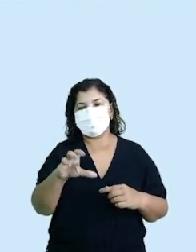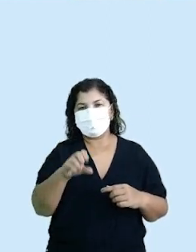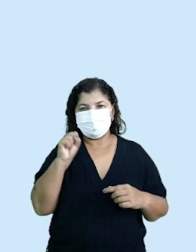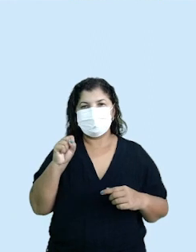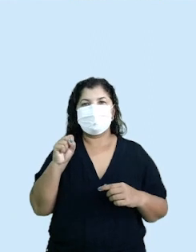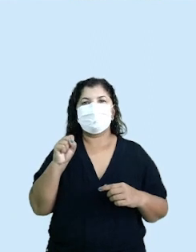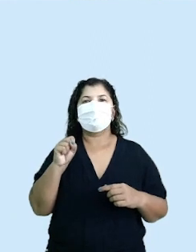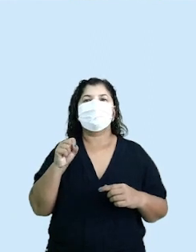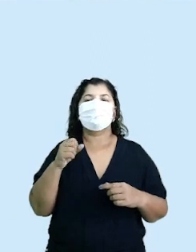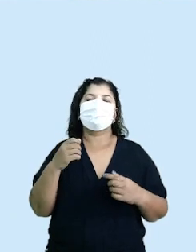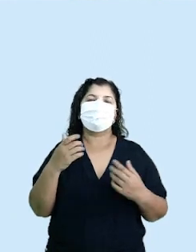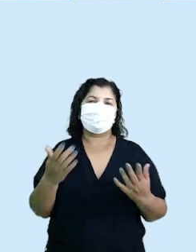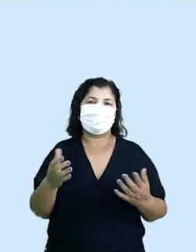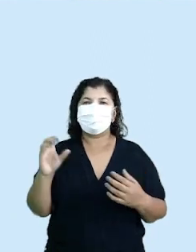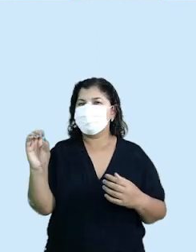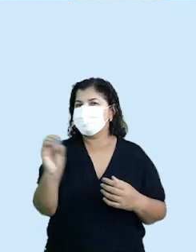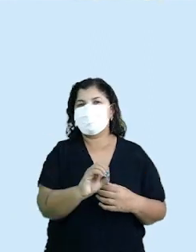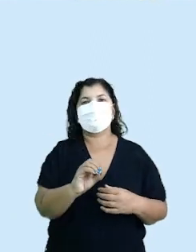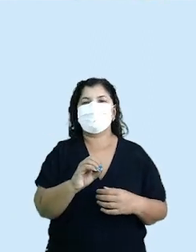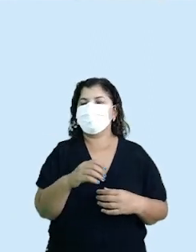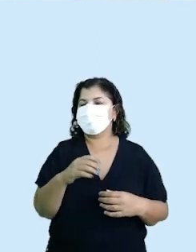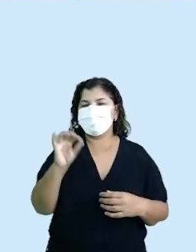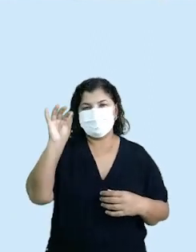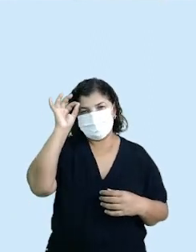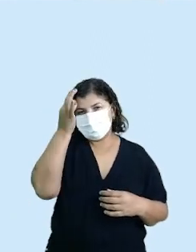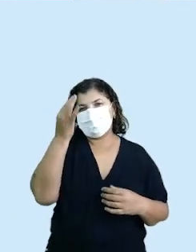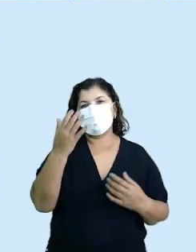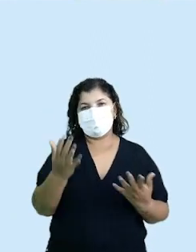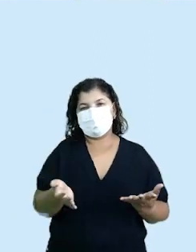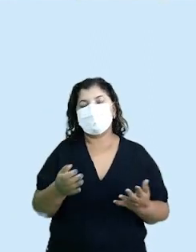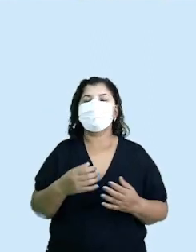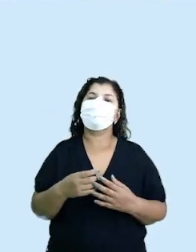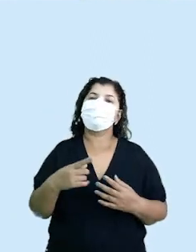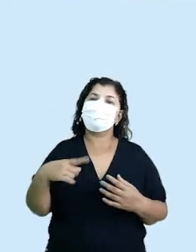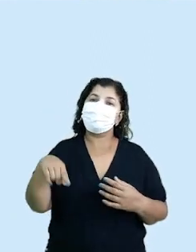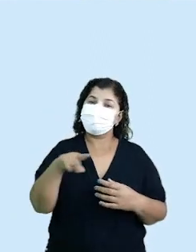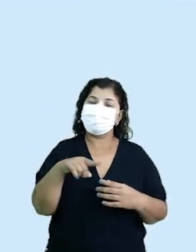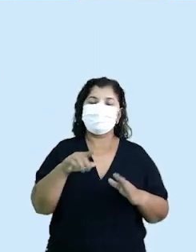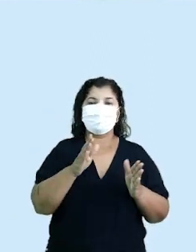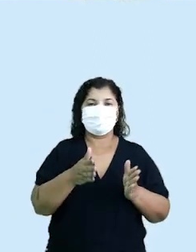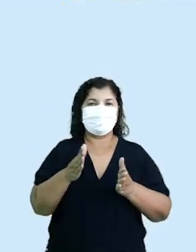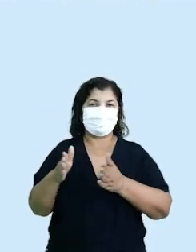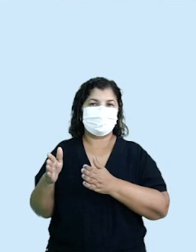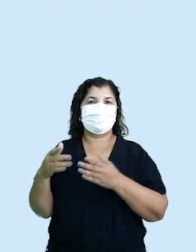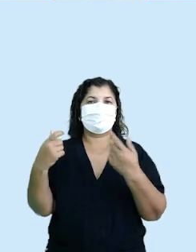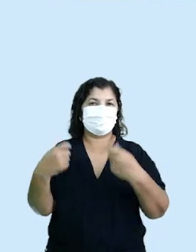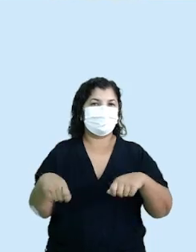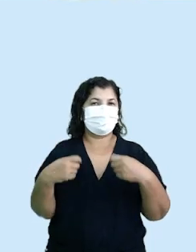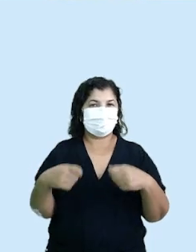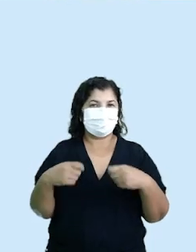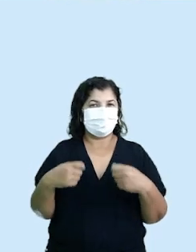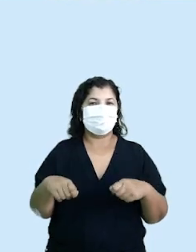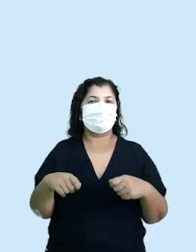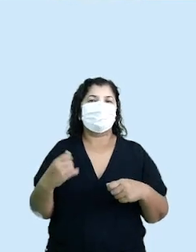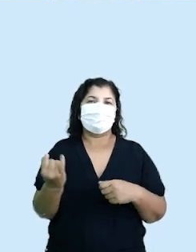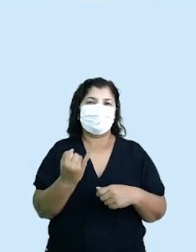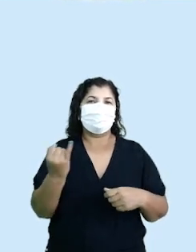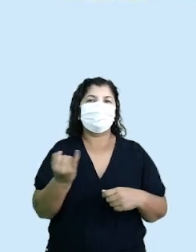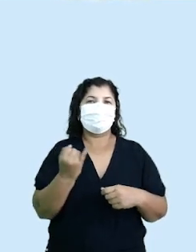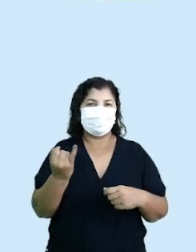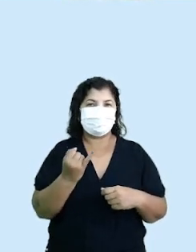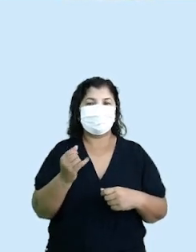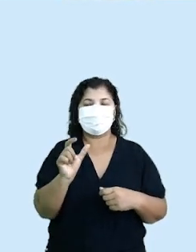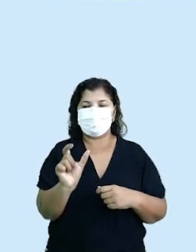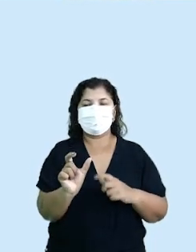salina, 0 volts imediatamente. Então, todas essas etapas são necessárias para a nossa pilha aí